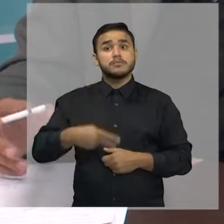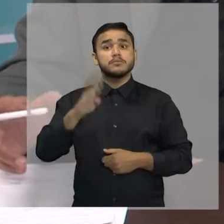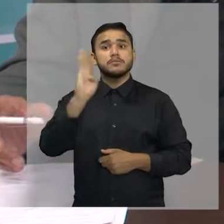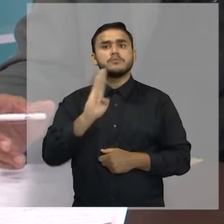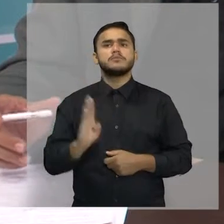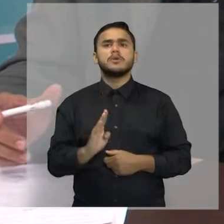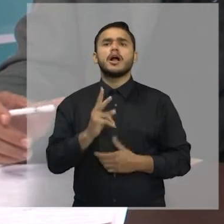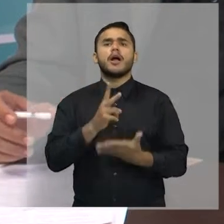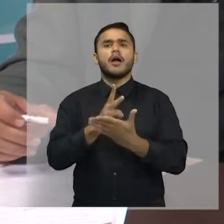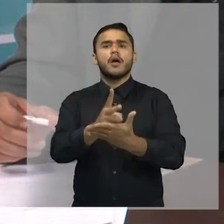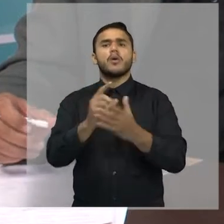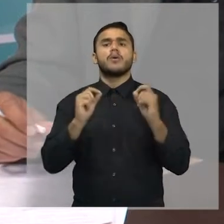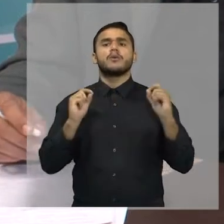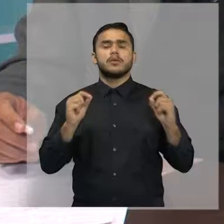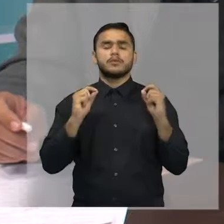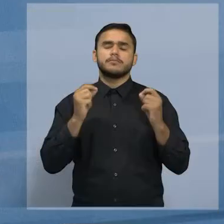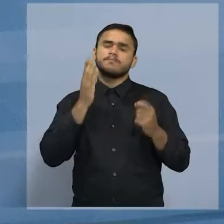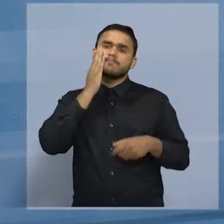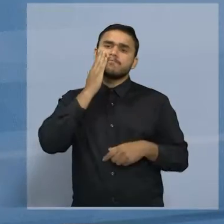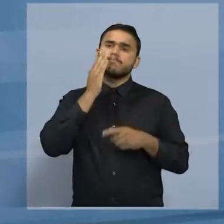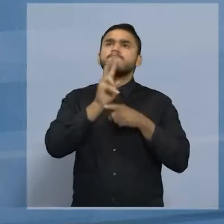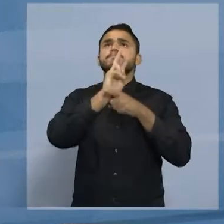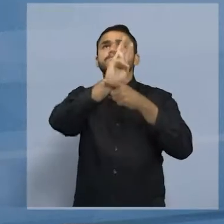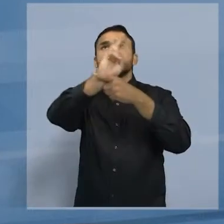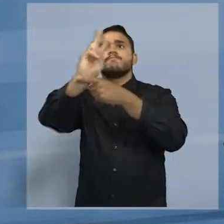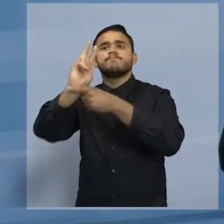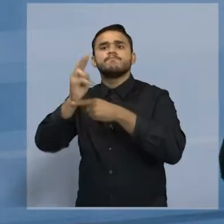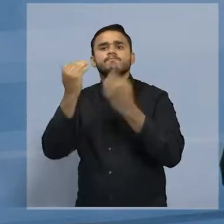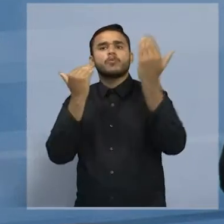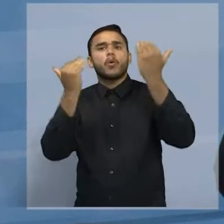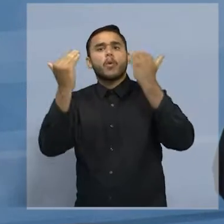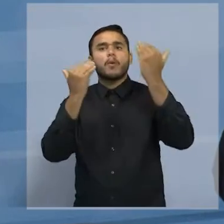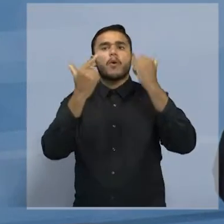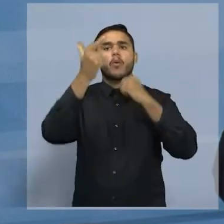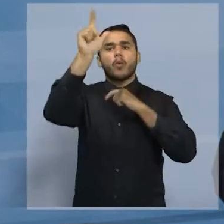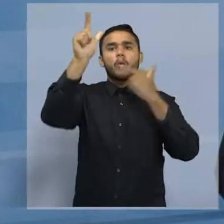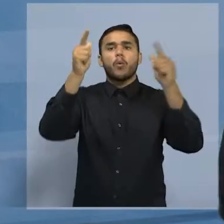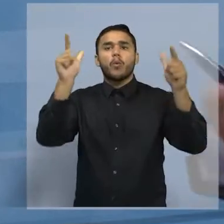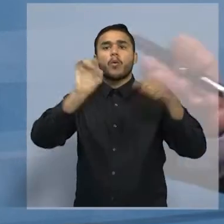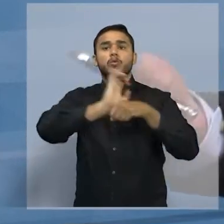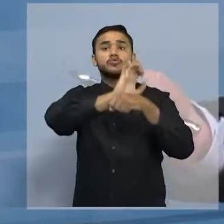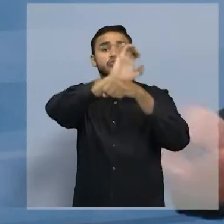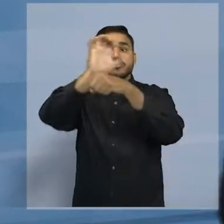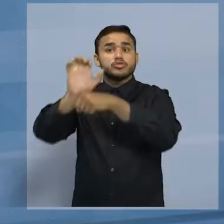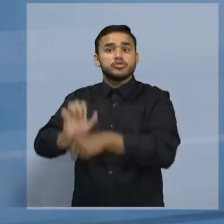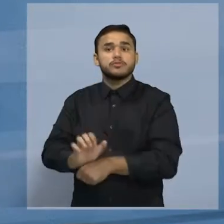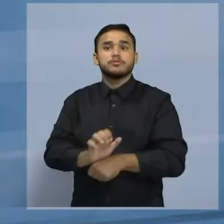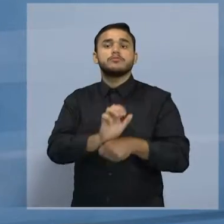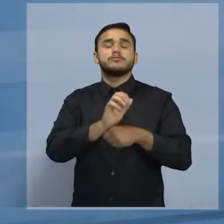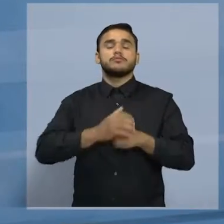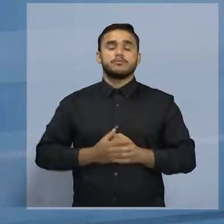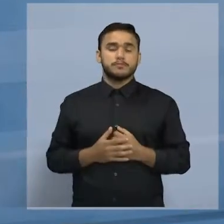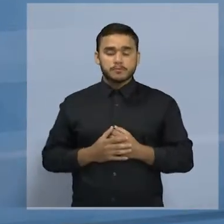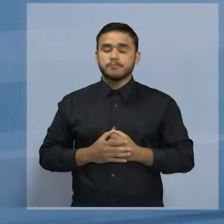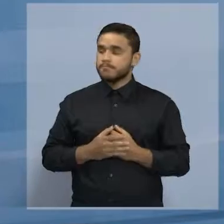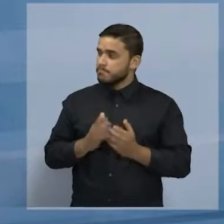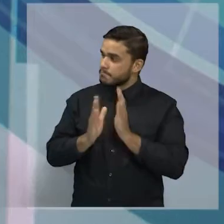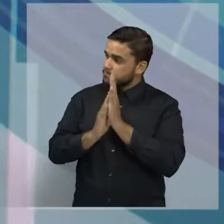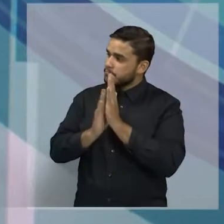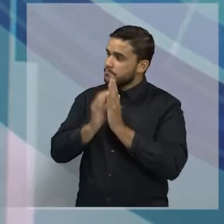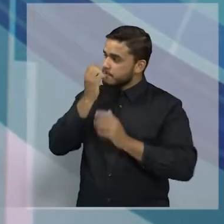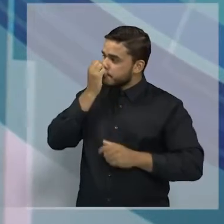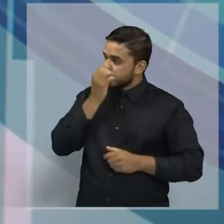portanto, traçar análises comparativas e trazer essa expertise para o Estado. Quero parabenizar o professor Flávio